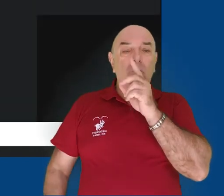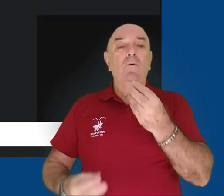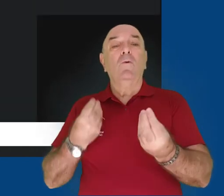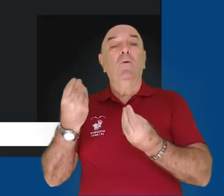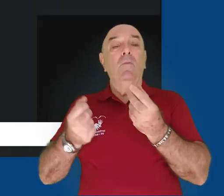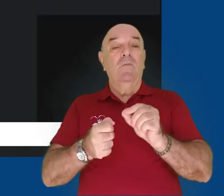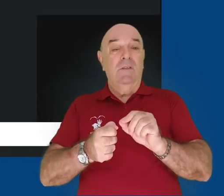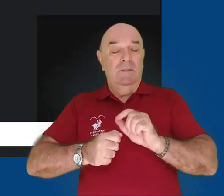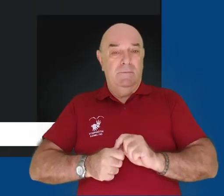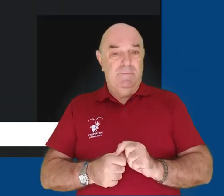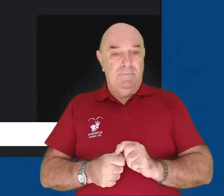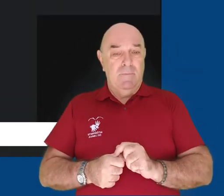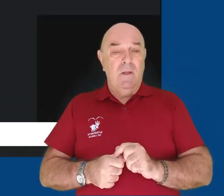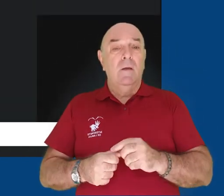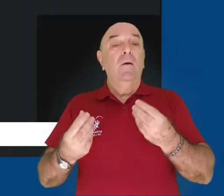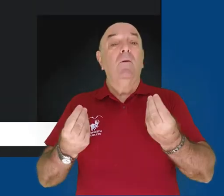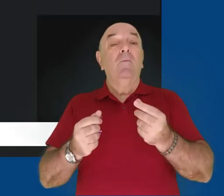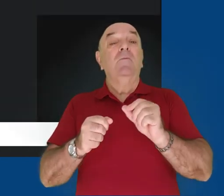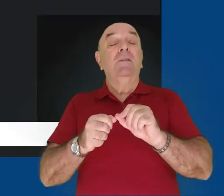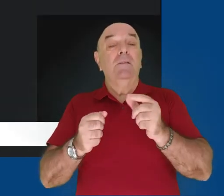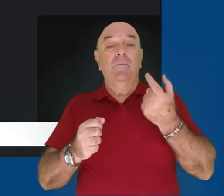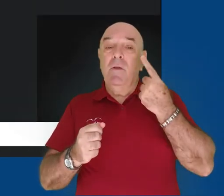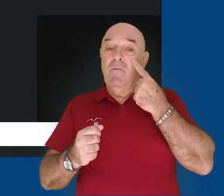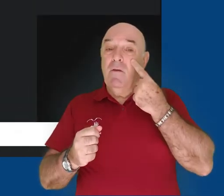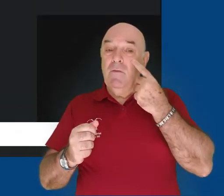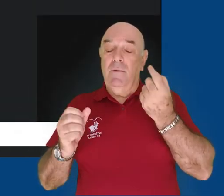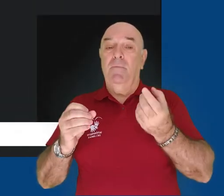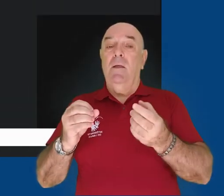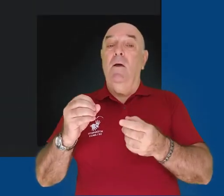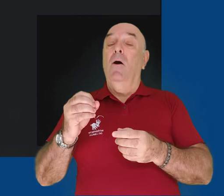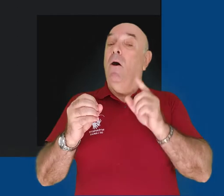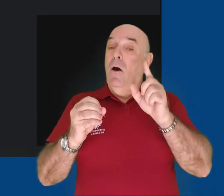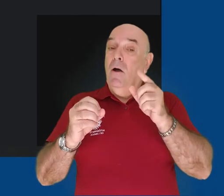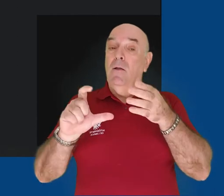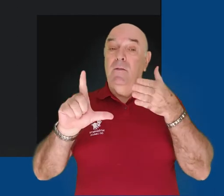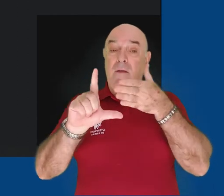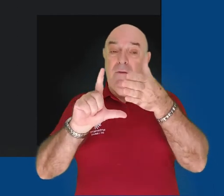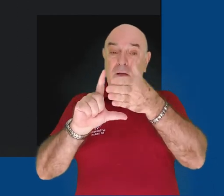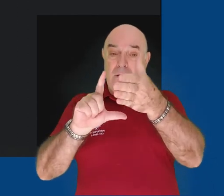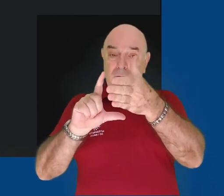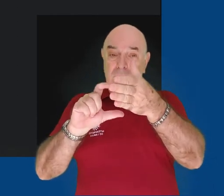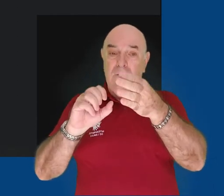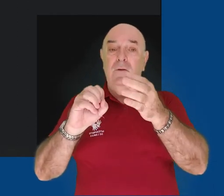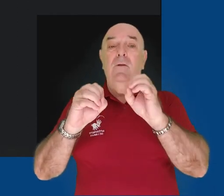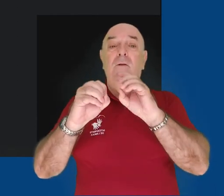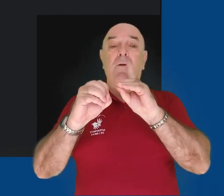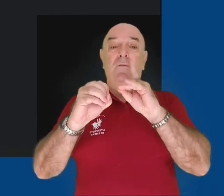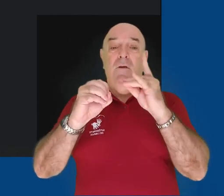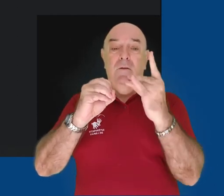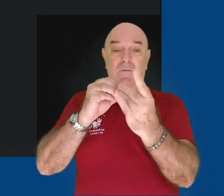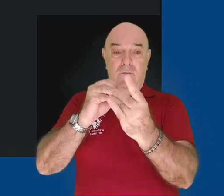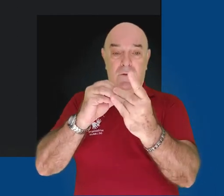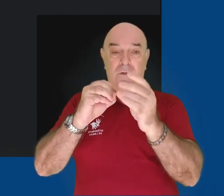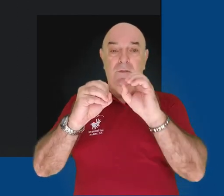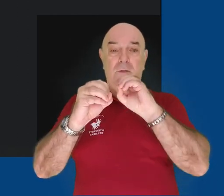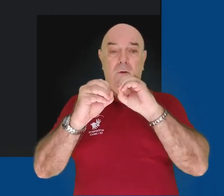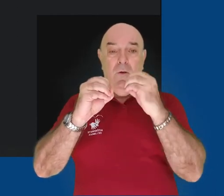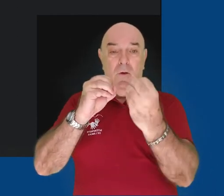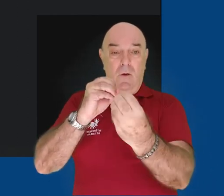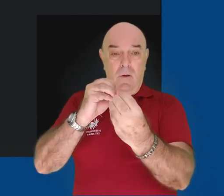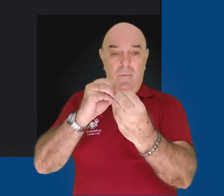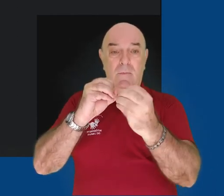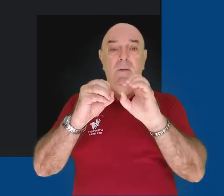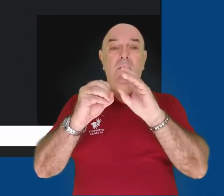abertas as nossas vídeo conferências esse recurso está disponível nos navegadores Firefox opera e